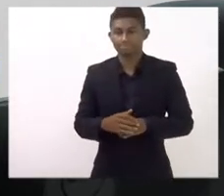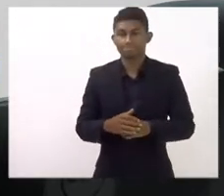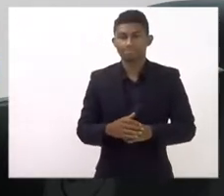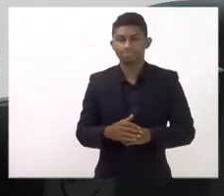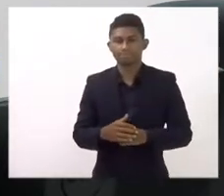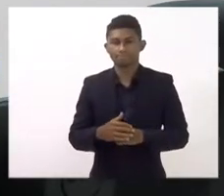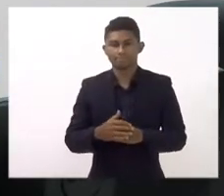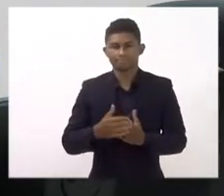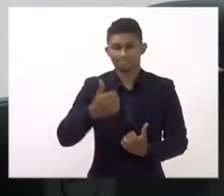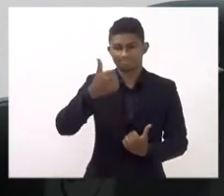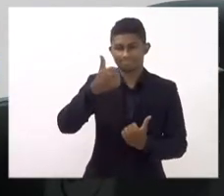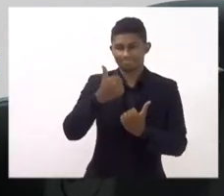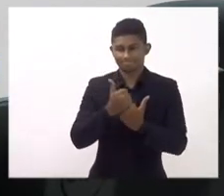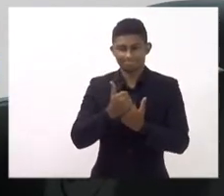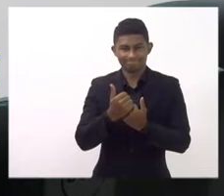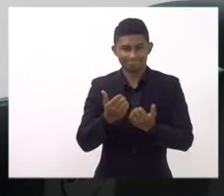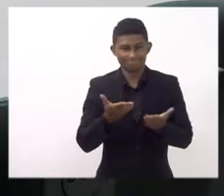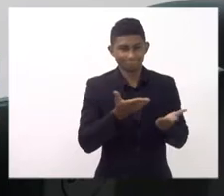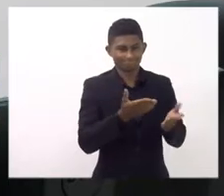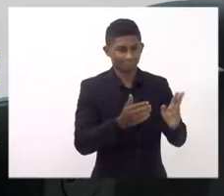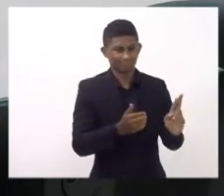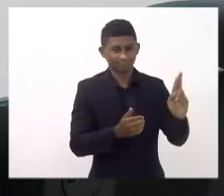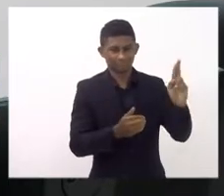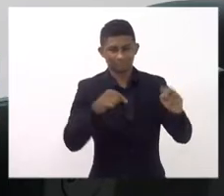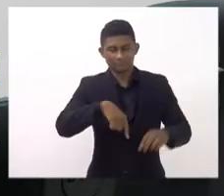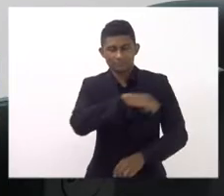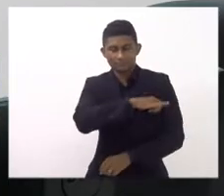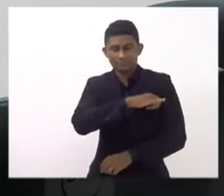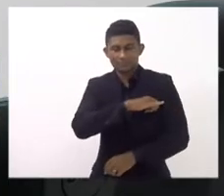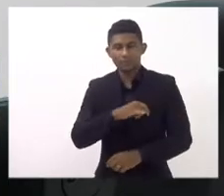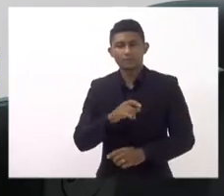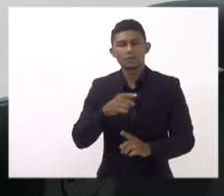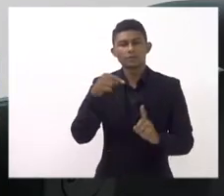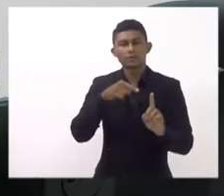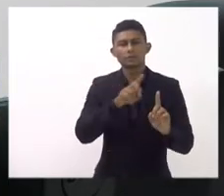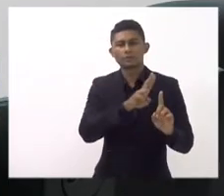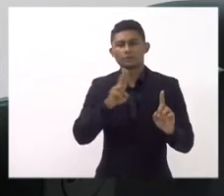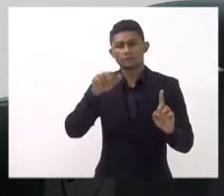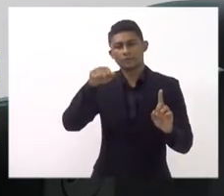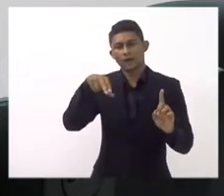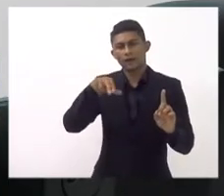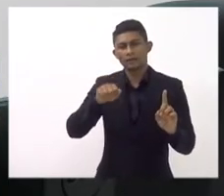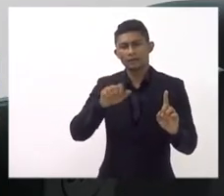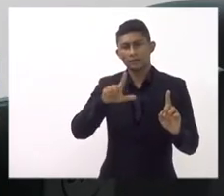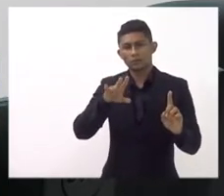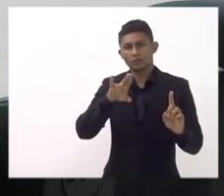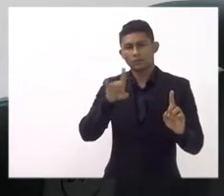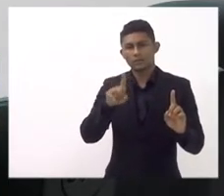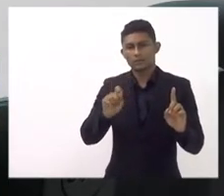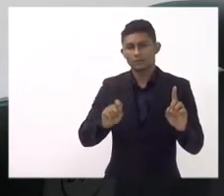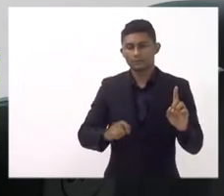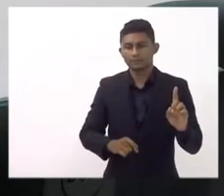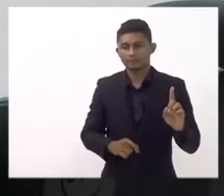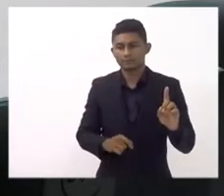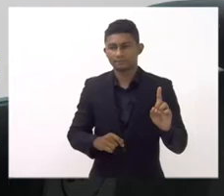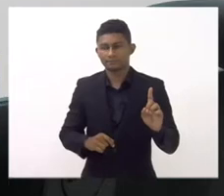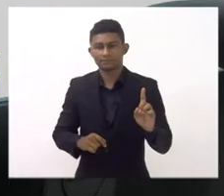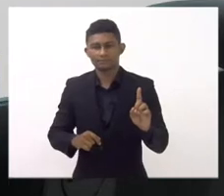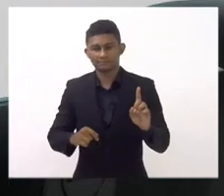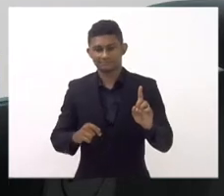Rio de Janeiro, Ana Luísa Lima. Bom dia, Ana. Obrigado pela sua presença. Muito